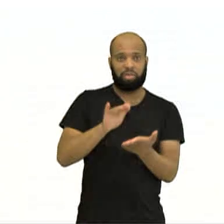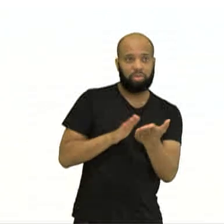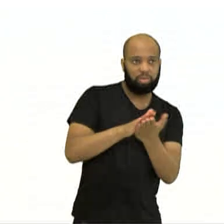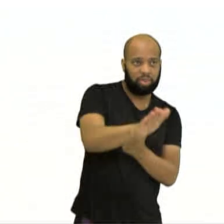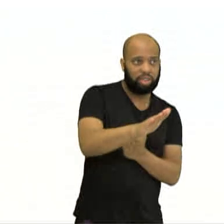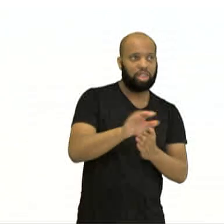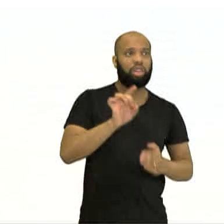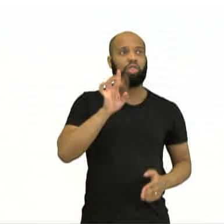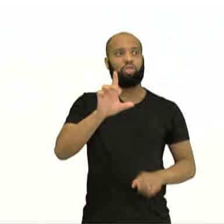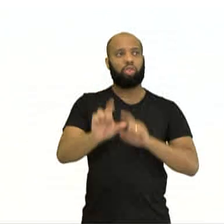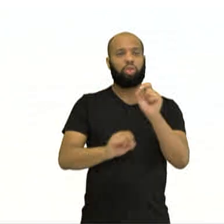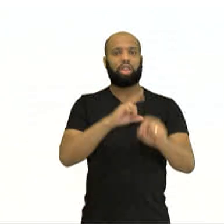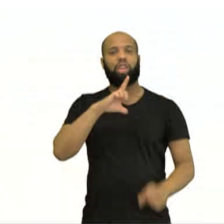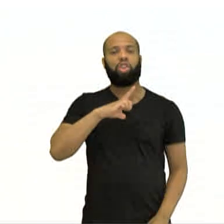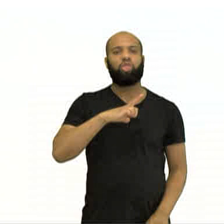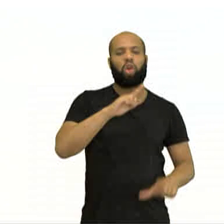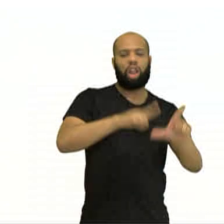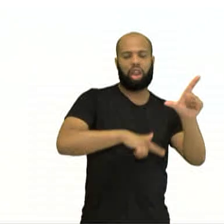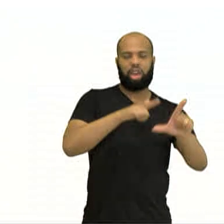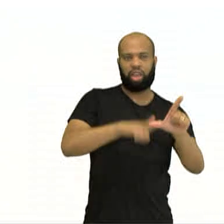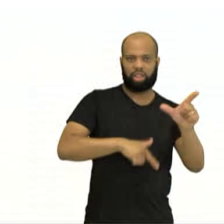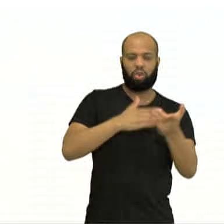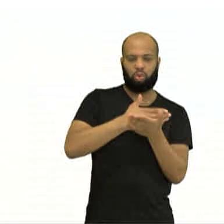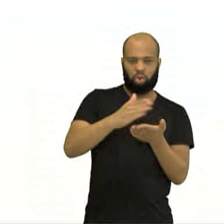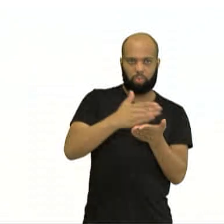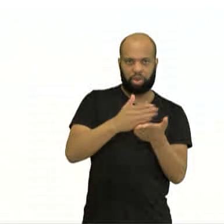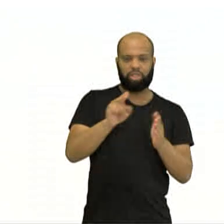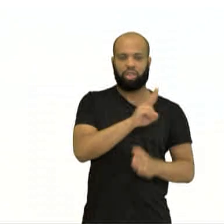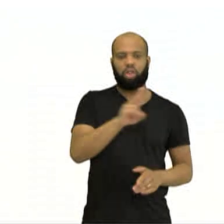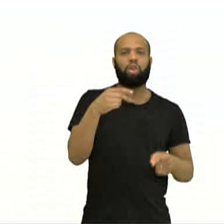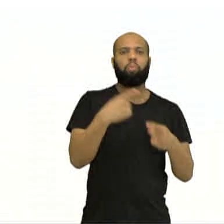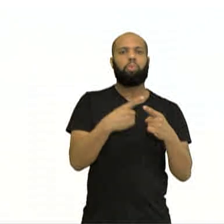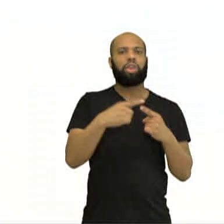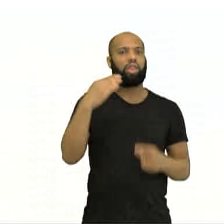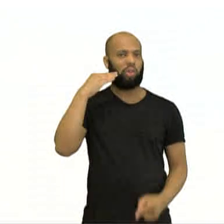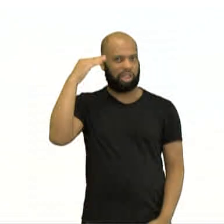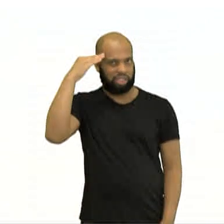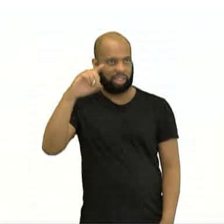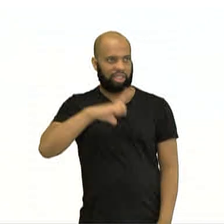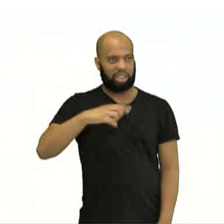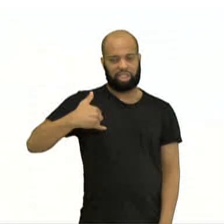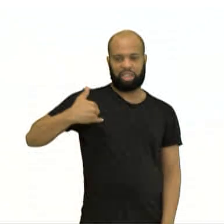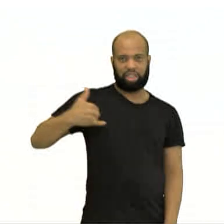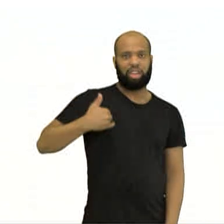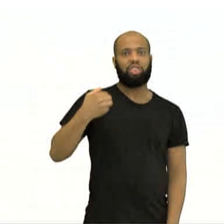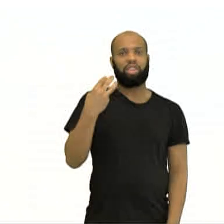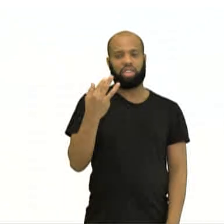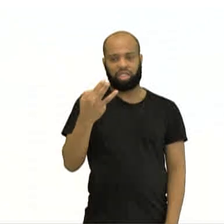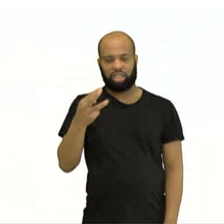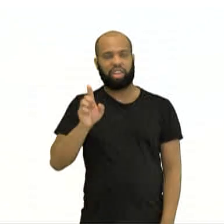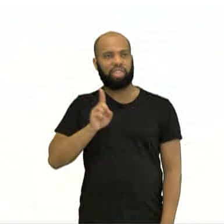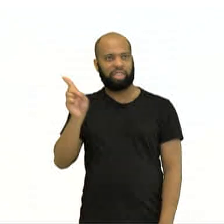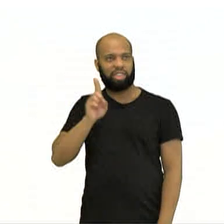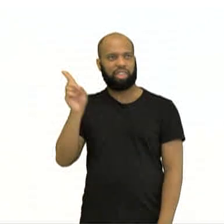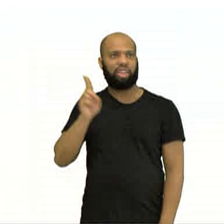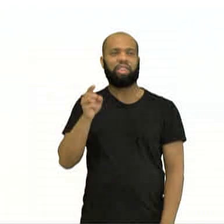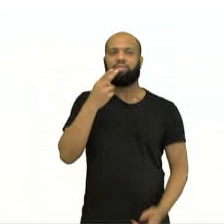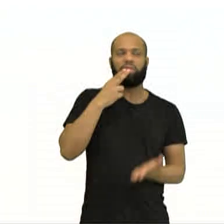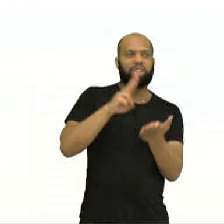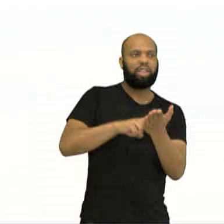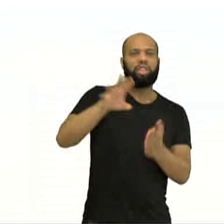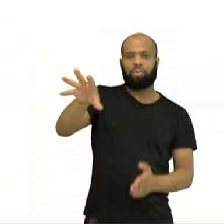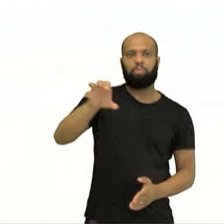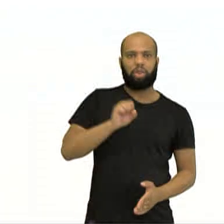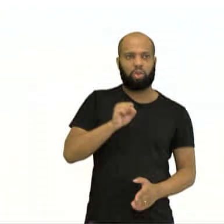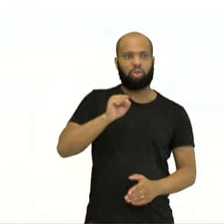publica, apenas com as iniciais, por ser um adolescente, 13 anos. Claro que essa carta aqui foi